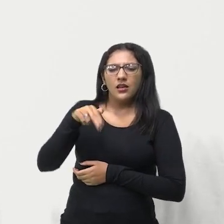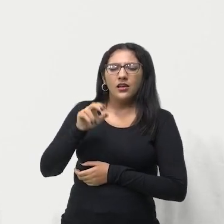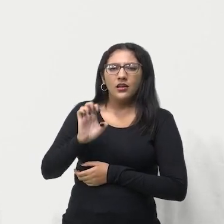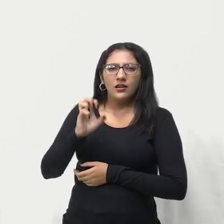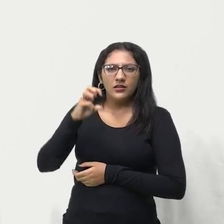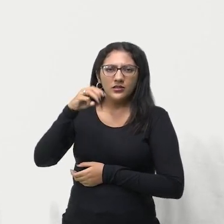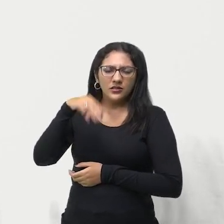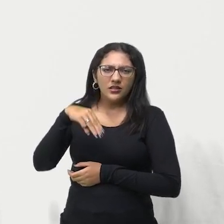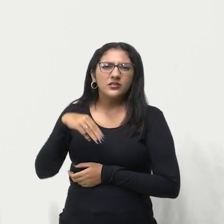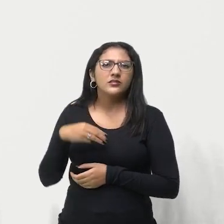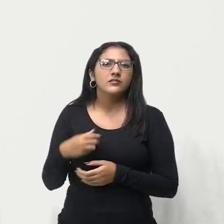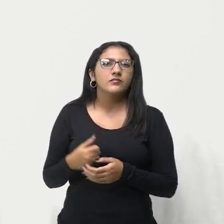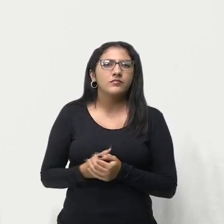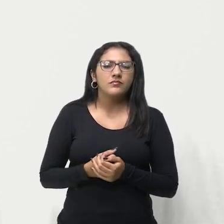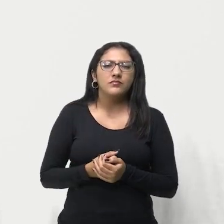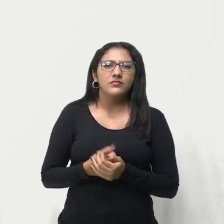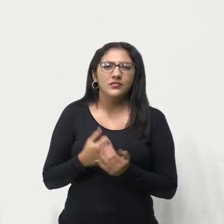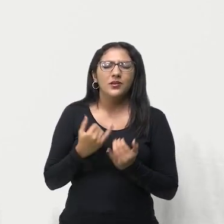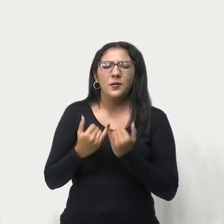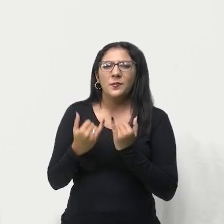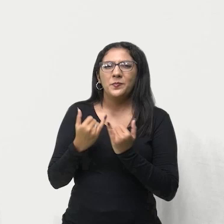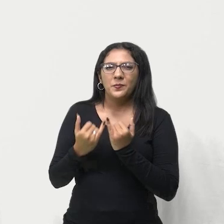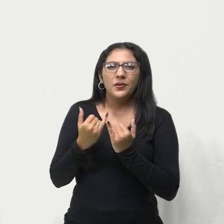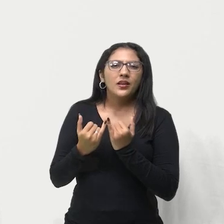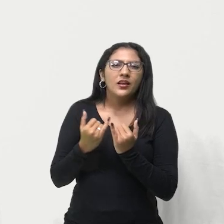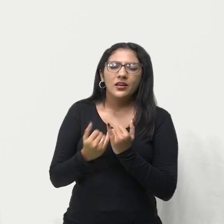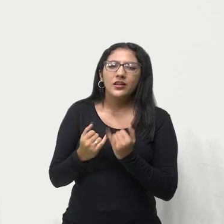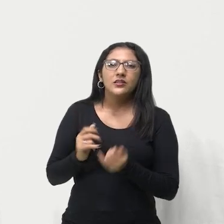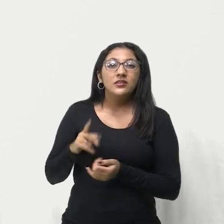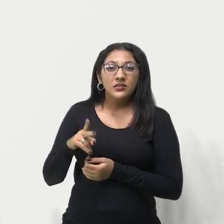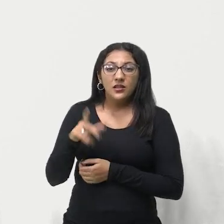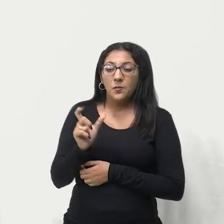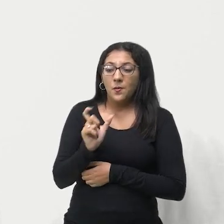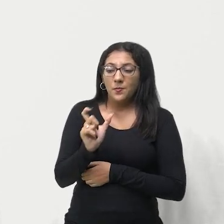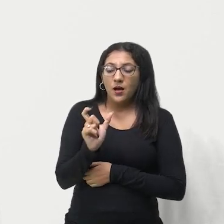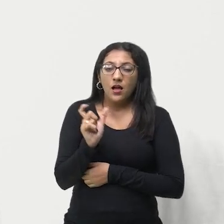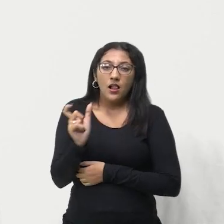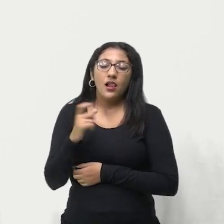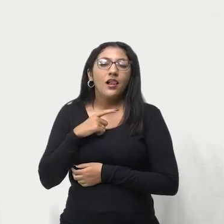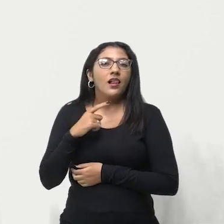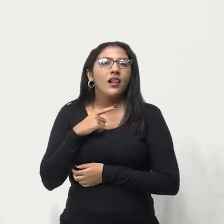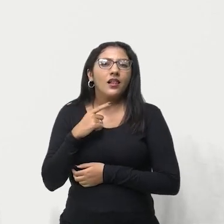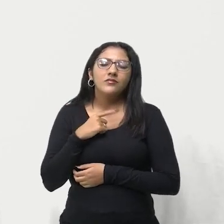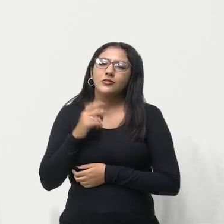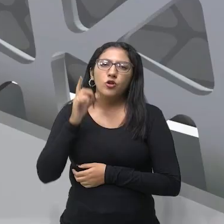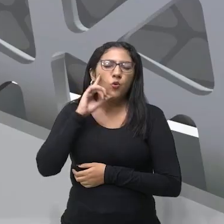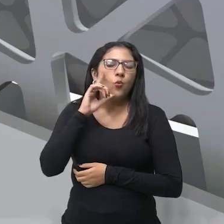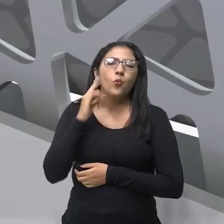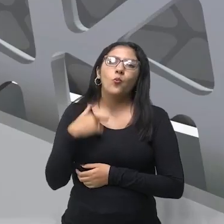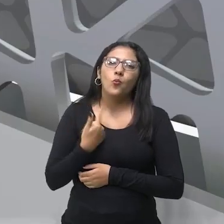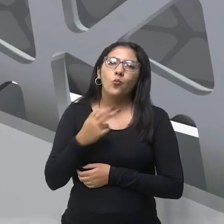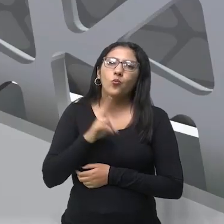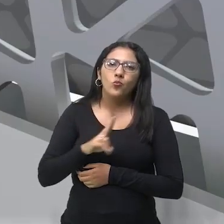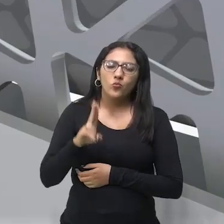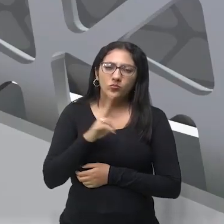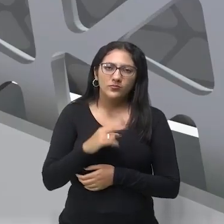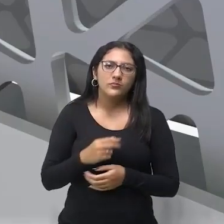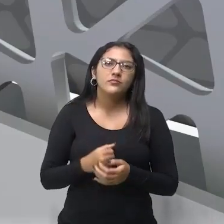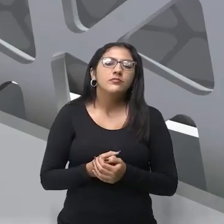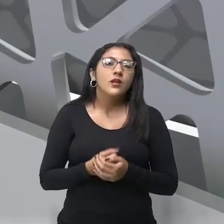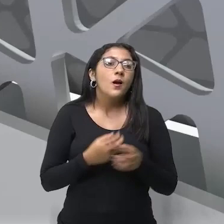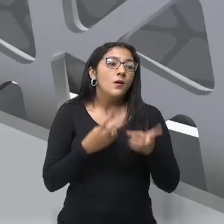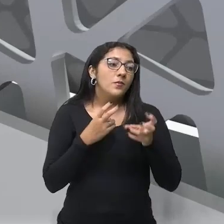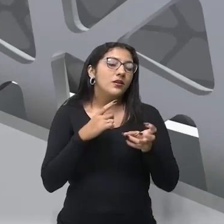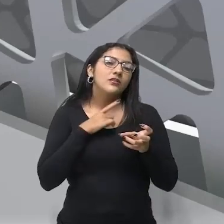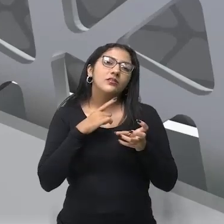jiló, bonito que nem uma flor, né? O que nem está muito presente na nossa vida também, na nossa fala cotidiana. Então, notem,